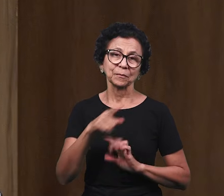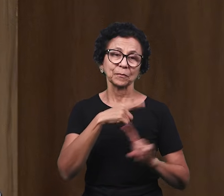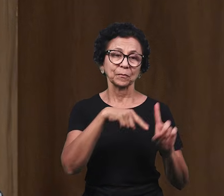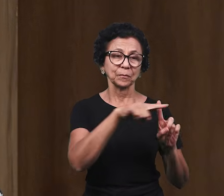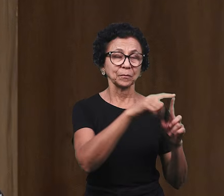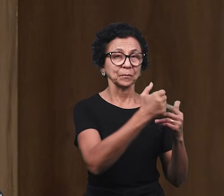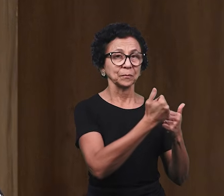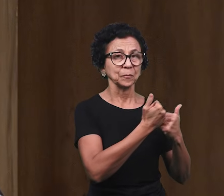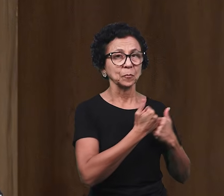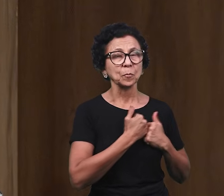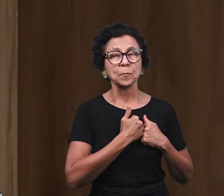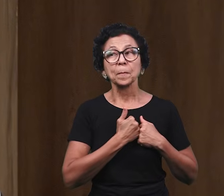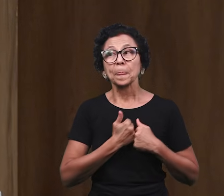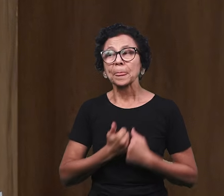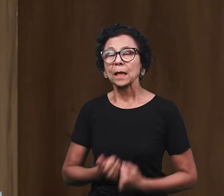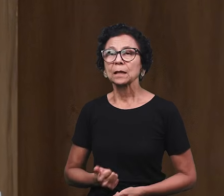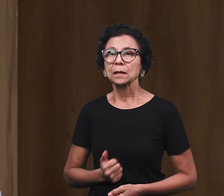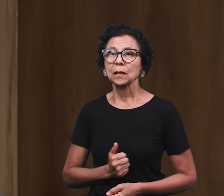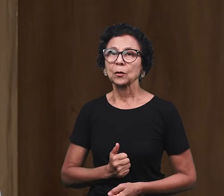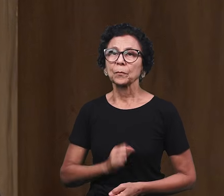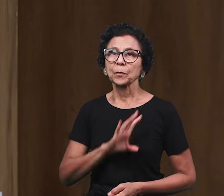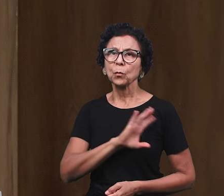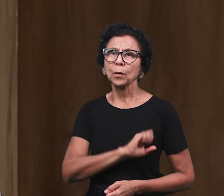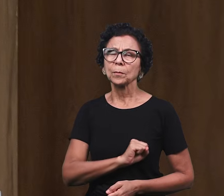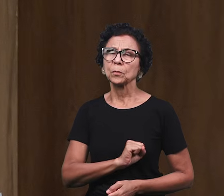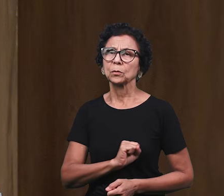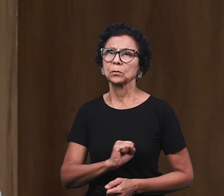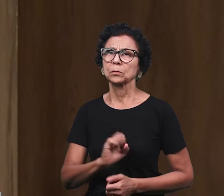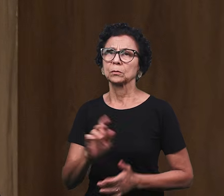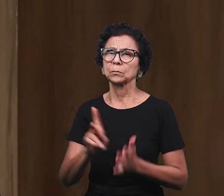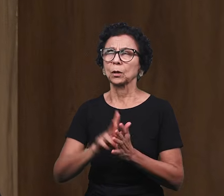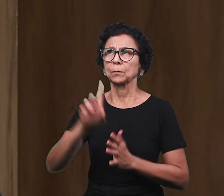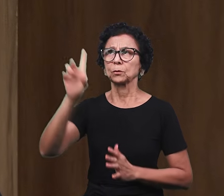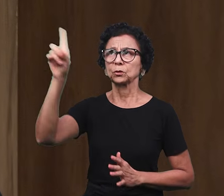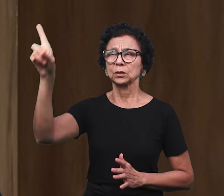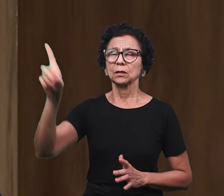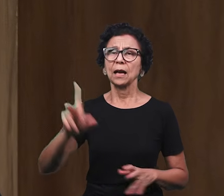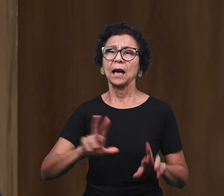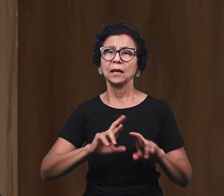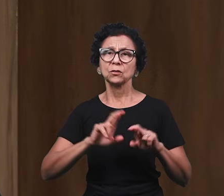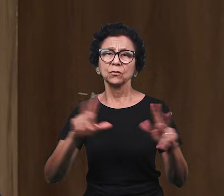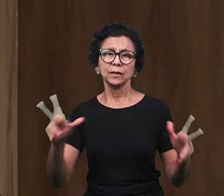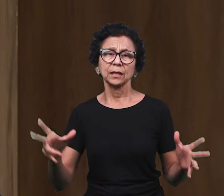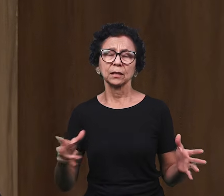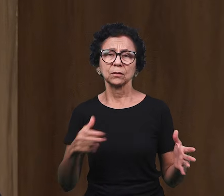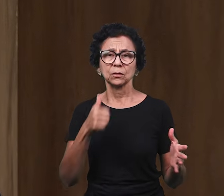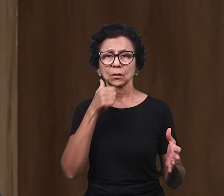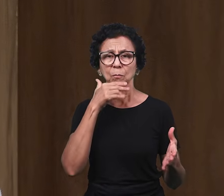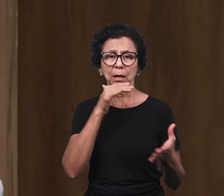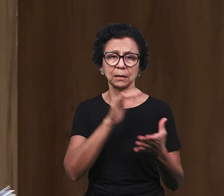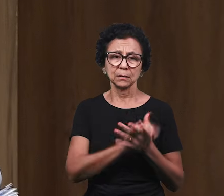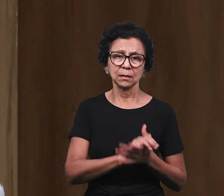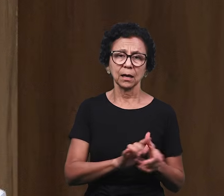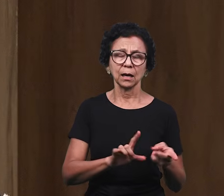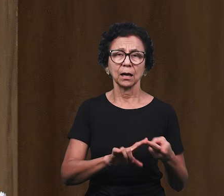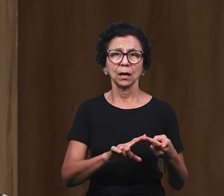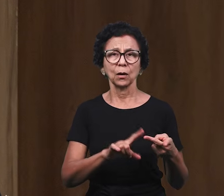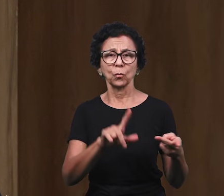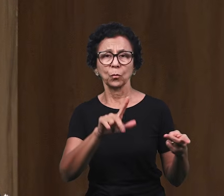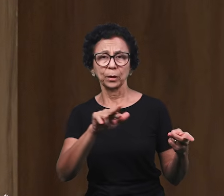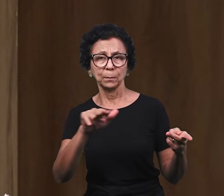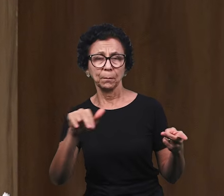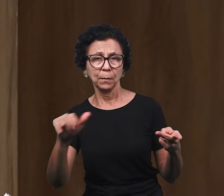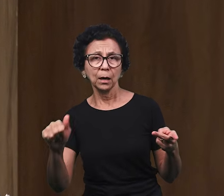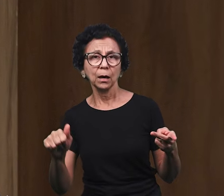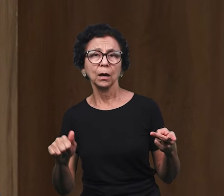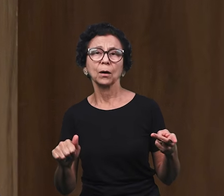um amor de um casal, de um amor de irmãos, de amor entre amigos. O amor de Deus